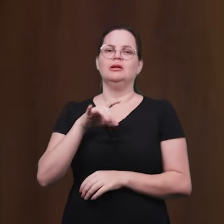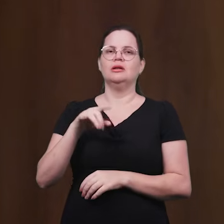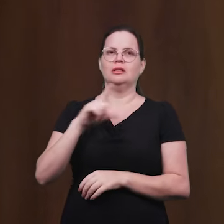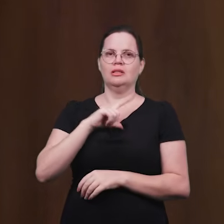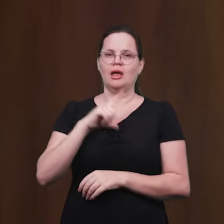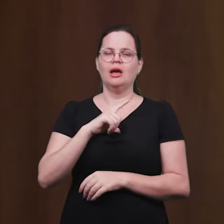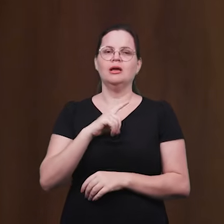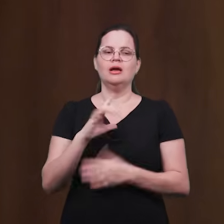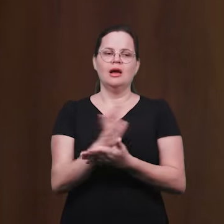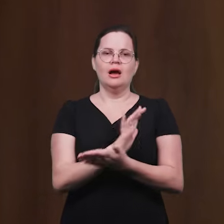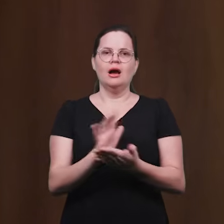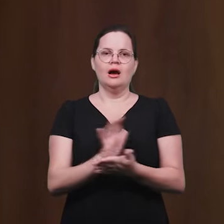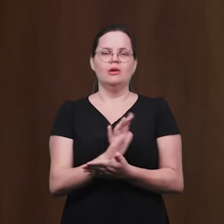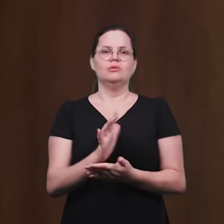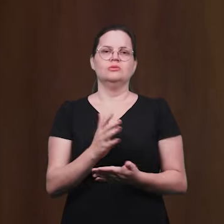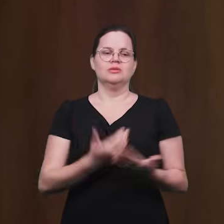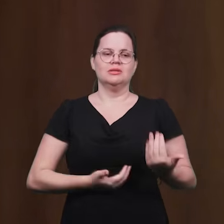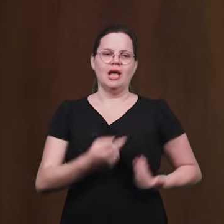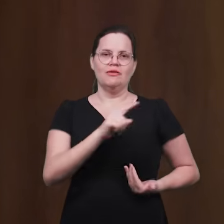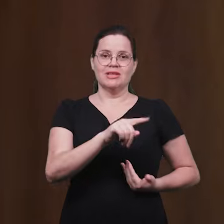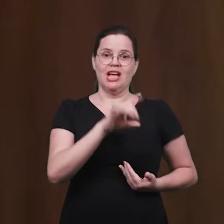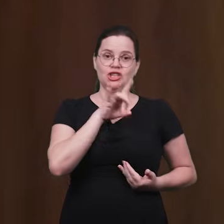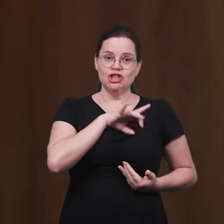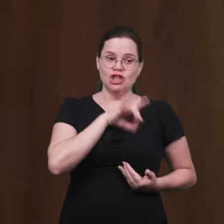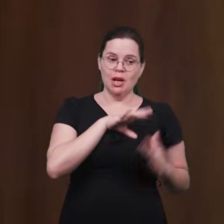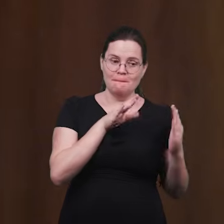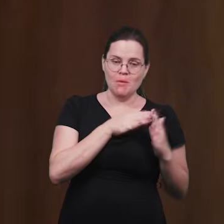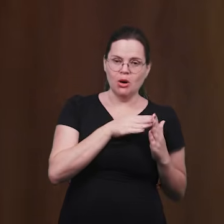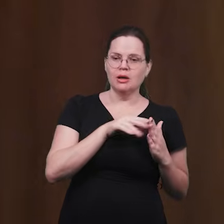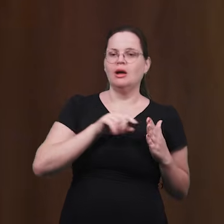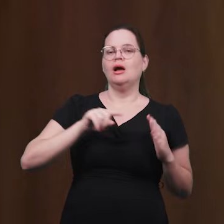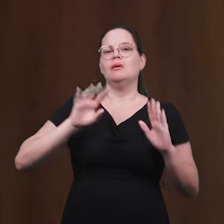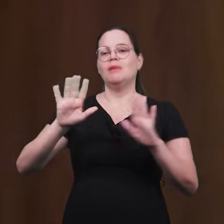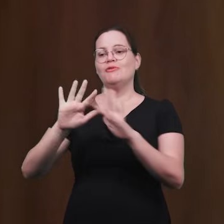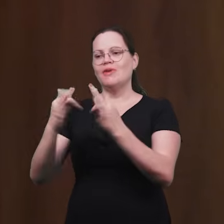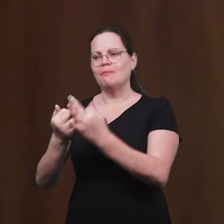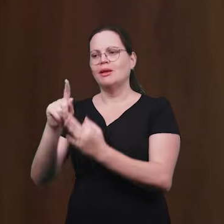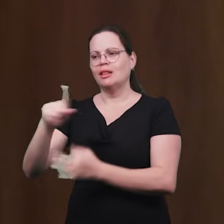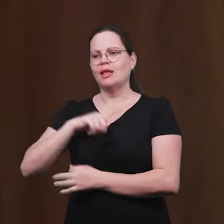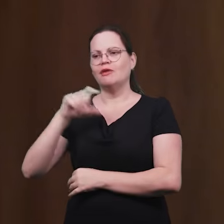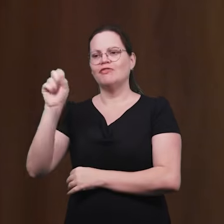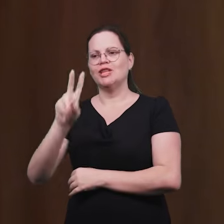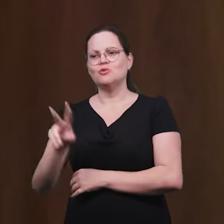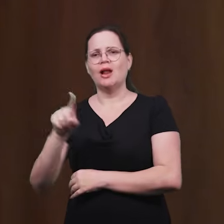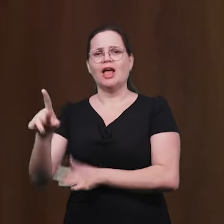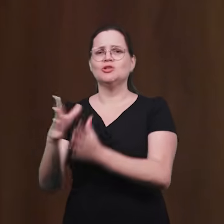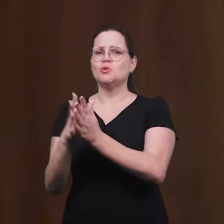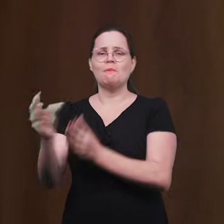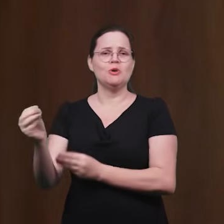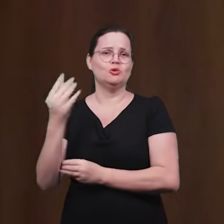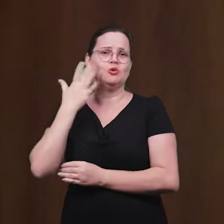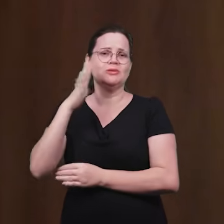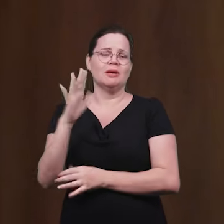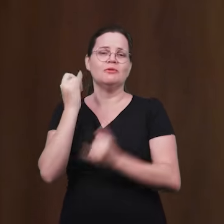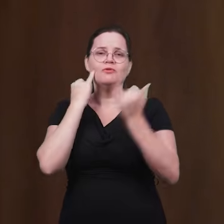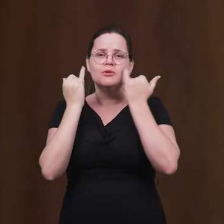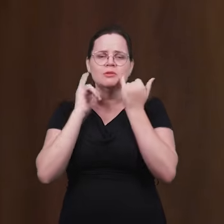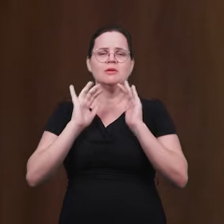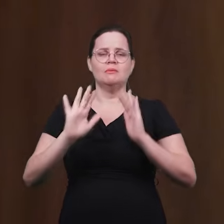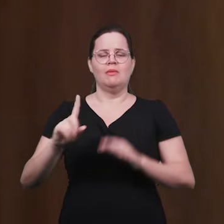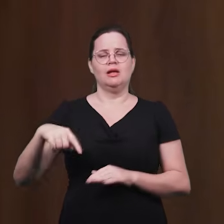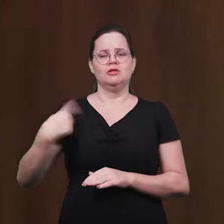Chile, de familiares que estão na Venezuela, que estão desaparecidos. Esperamos no Senhor, como diz o